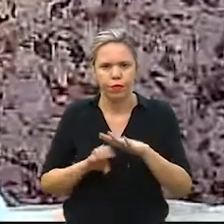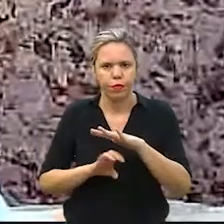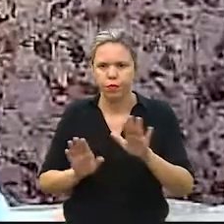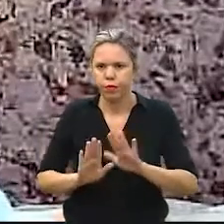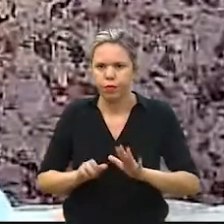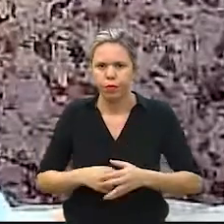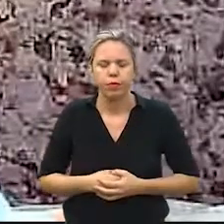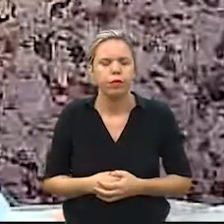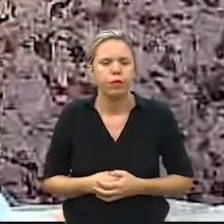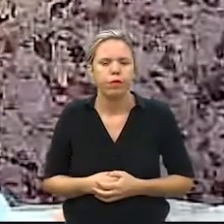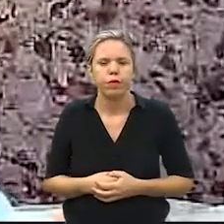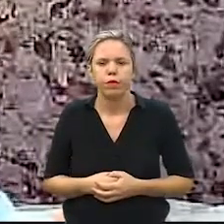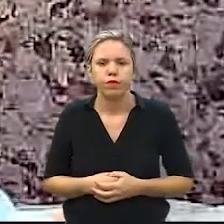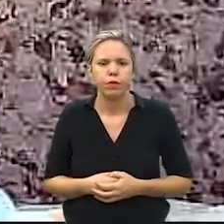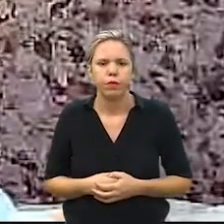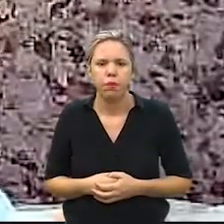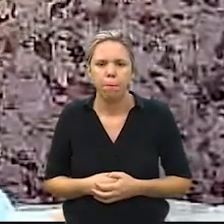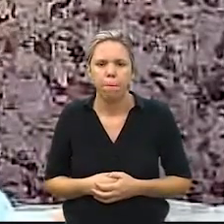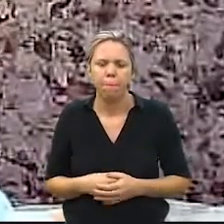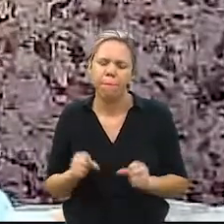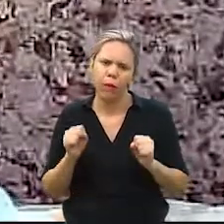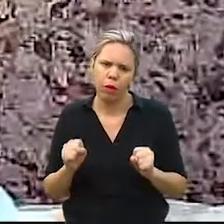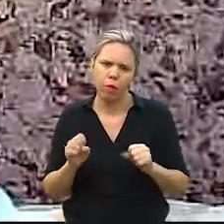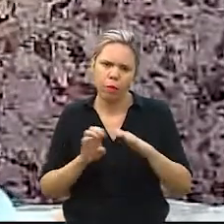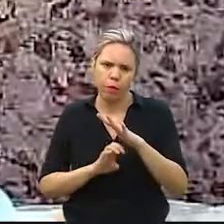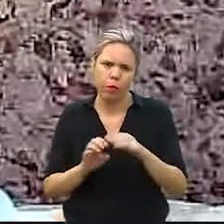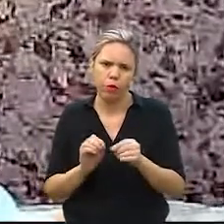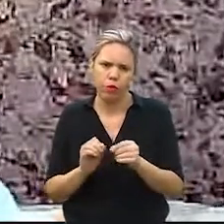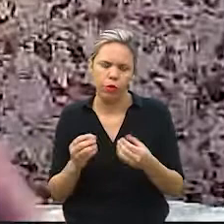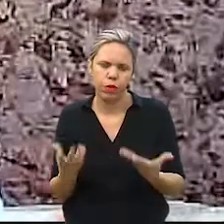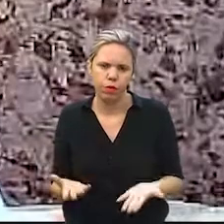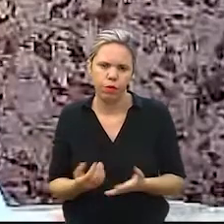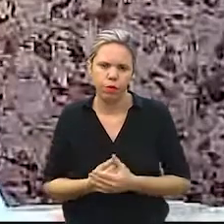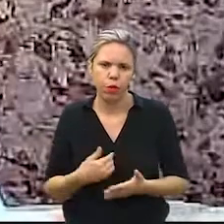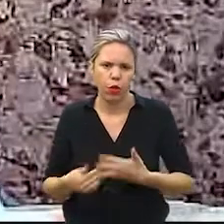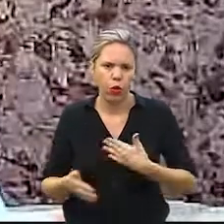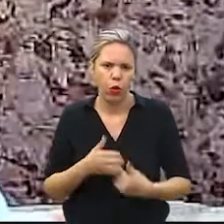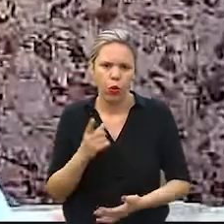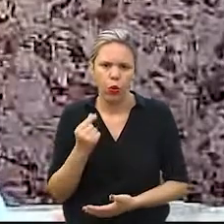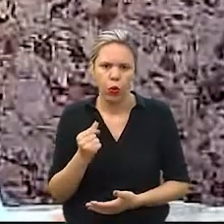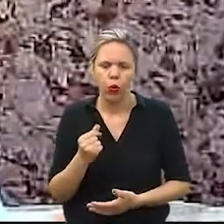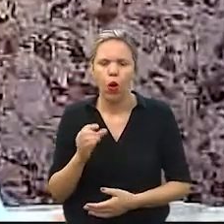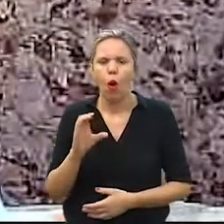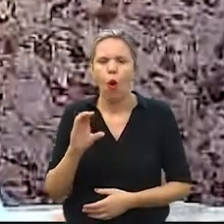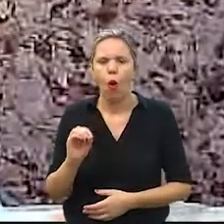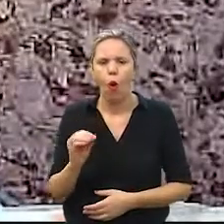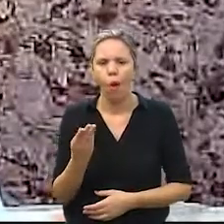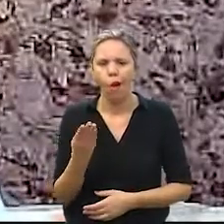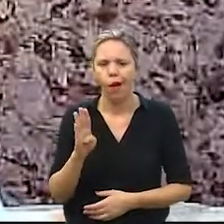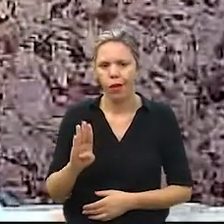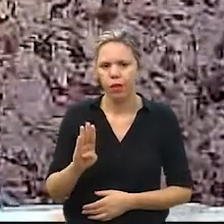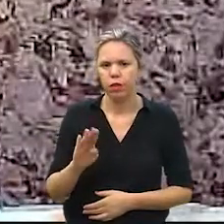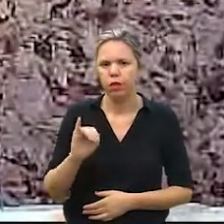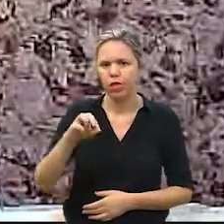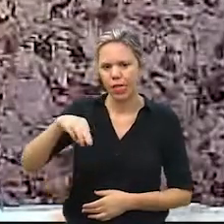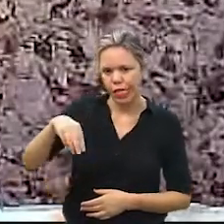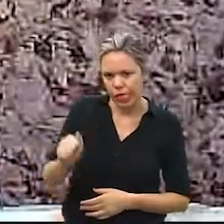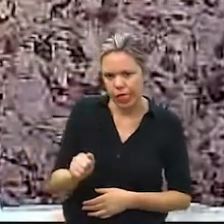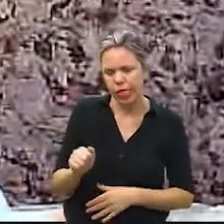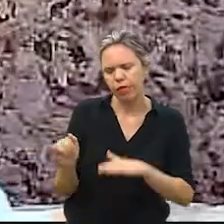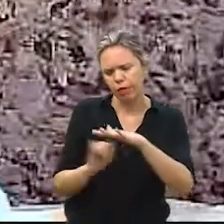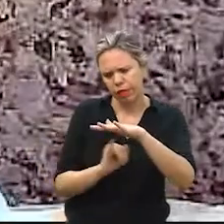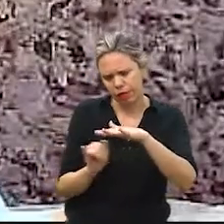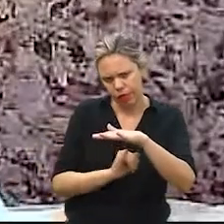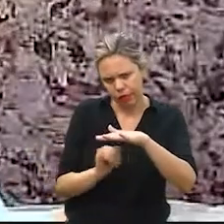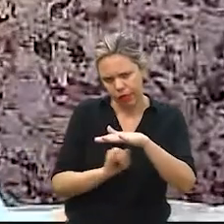empresa diretamente. Ela pode, para ela colocar qualquer recurso na Coab, na IMA,